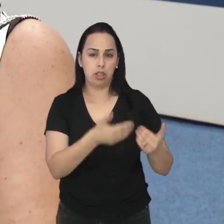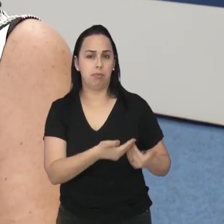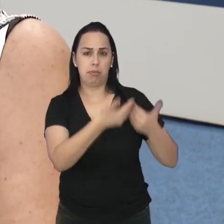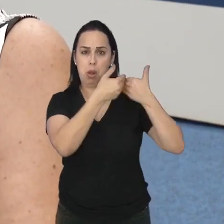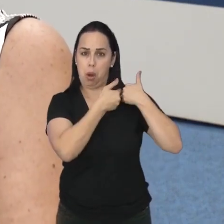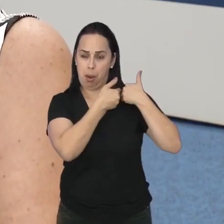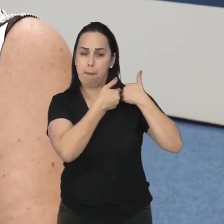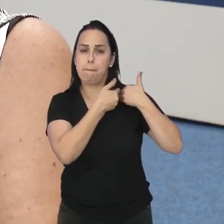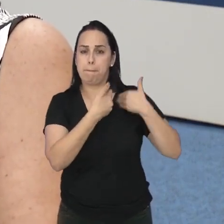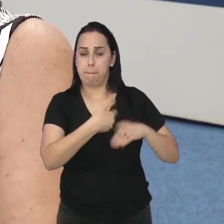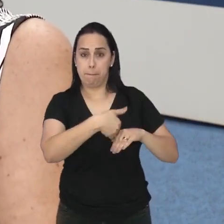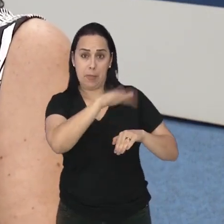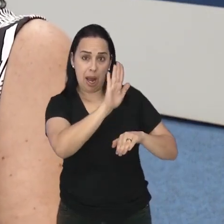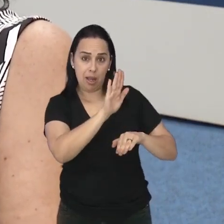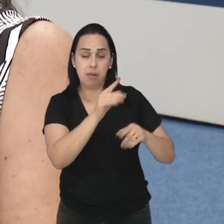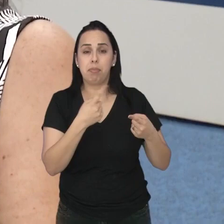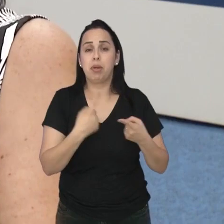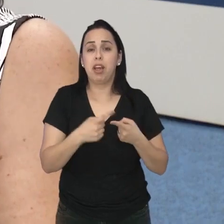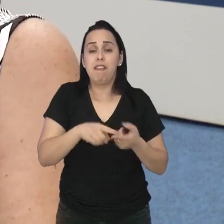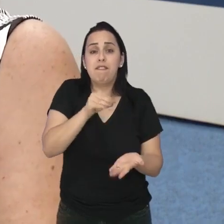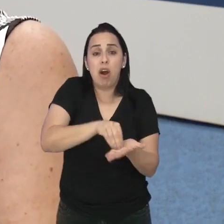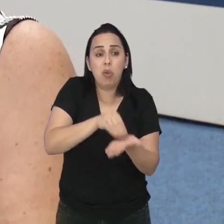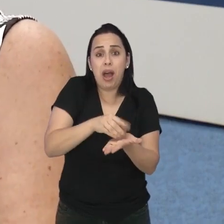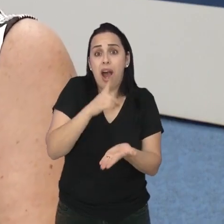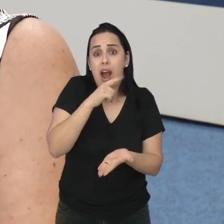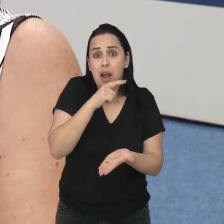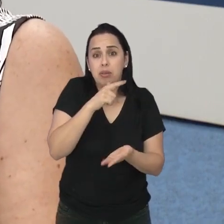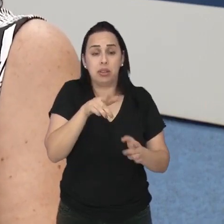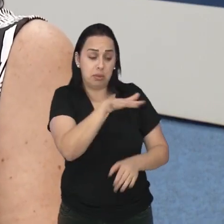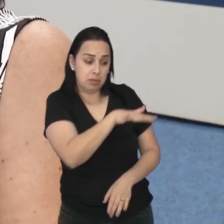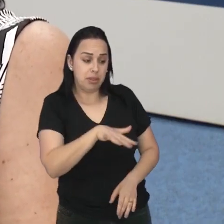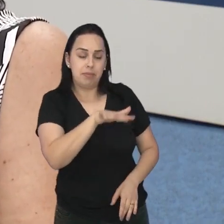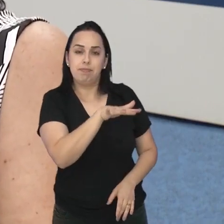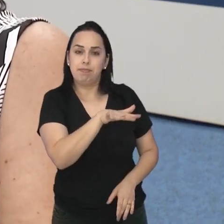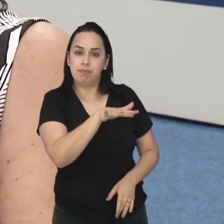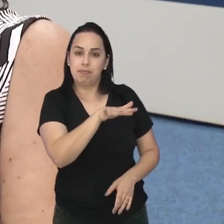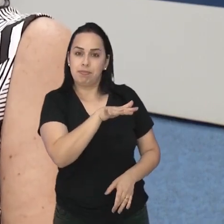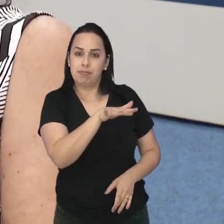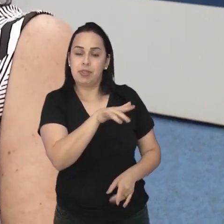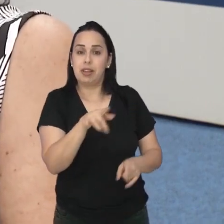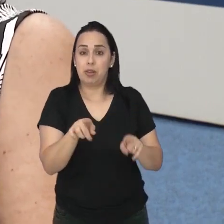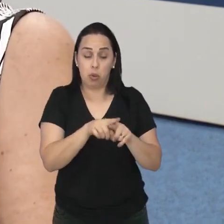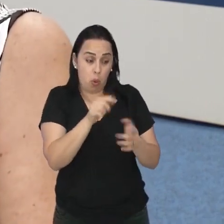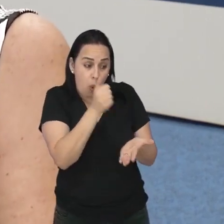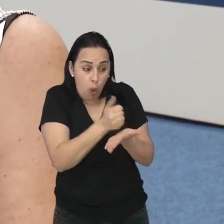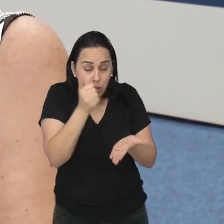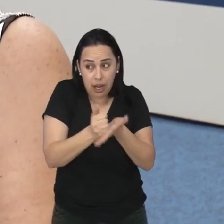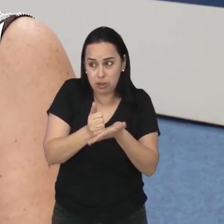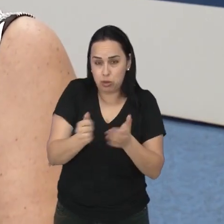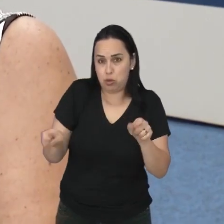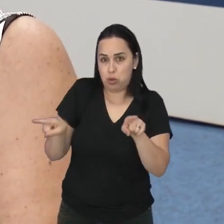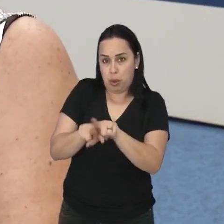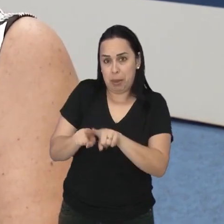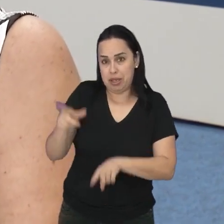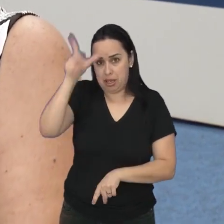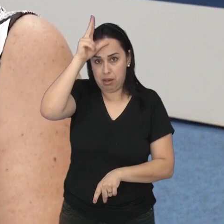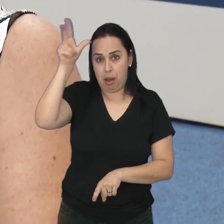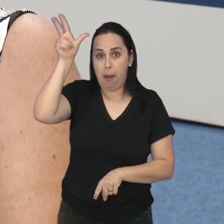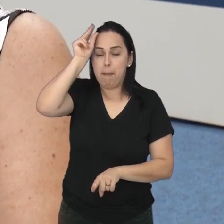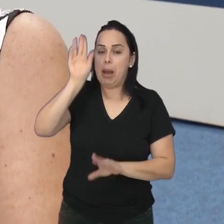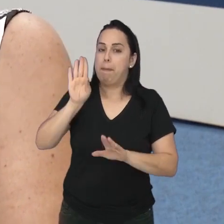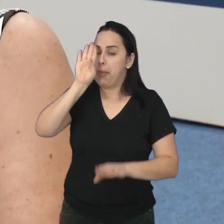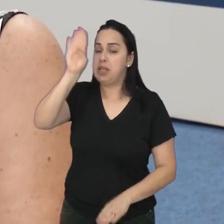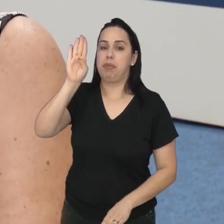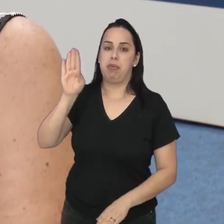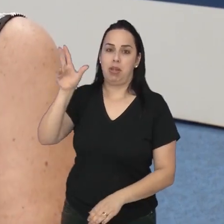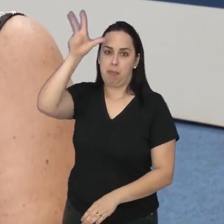que ela tem uma grande responsabilidade pela falta de água e por outras questões que envolvem a Sabesp, no contrato que ela tem com a Prefeitura, mas